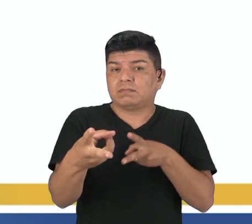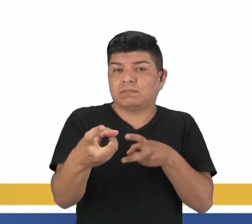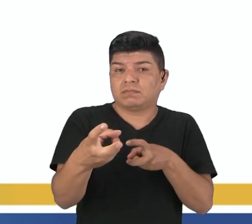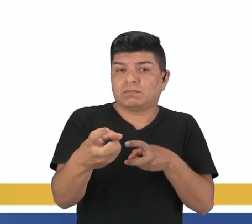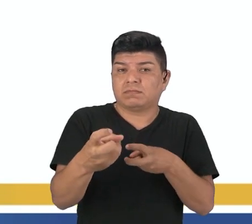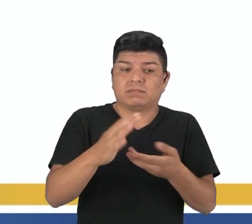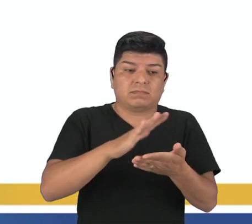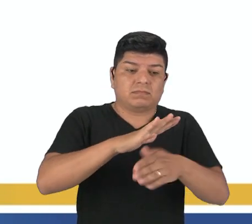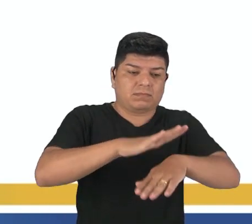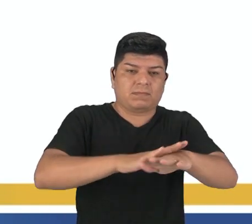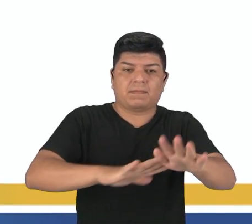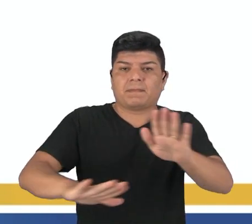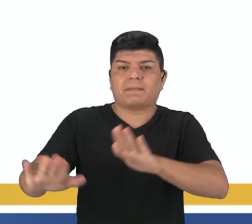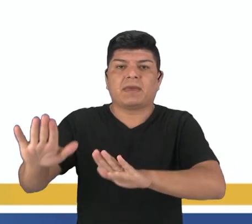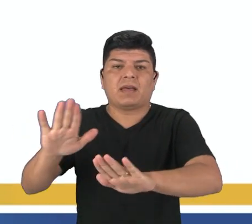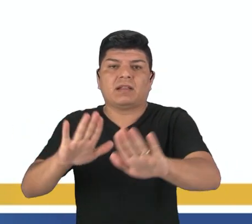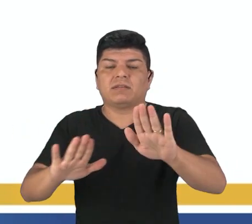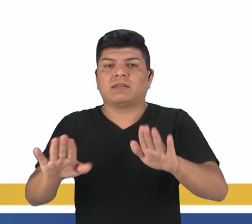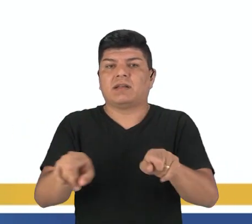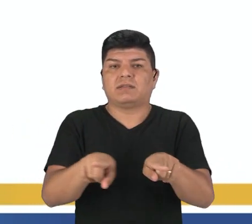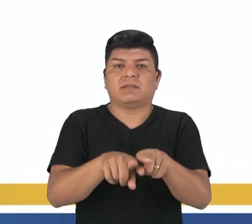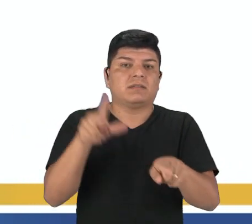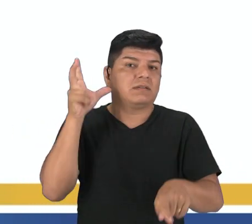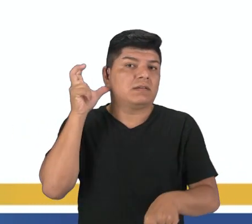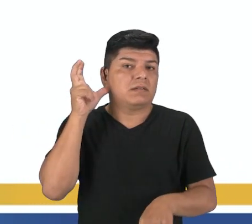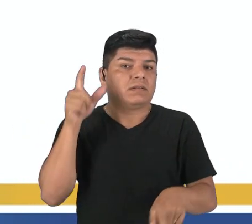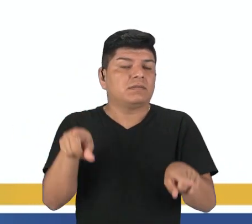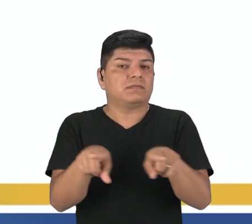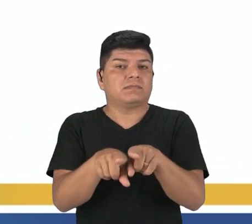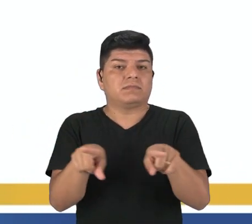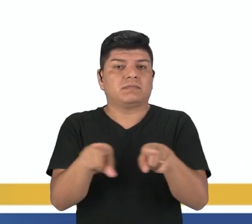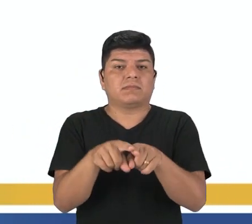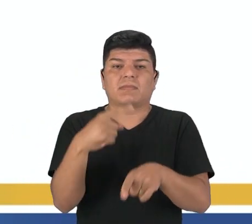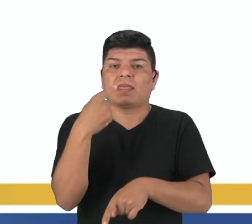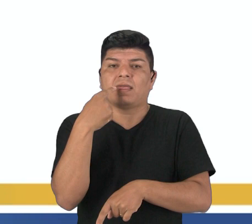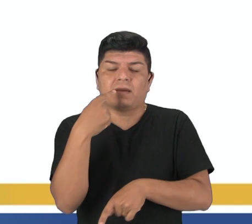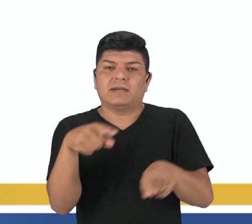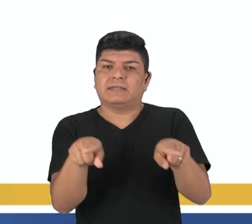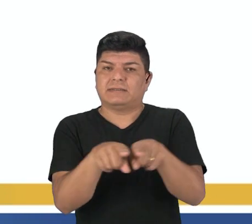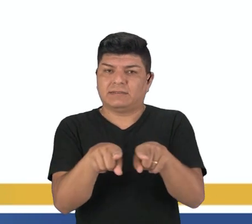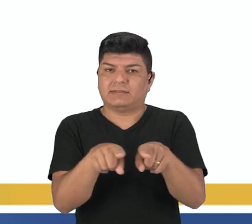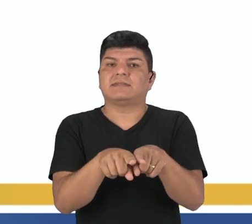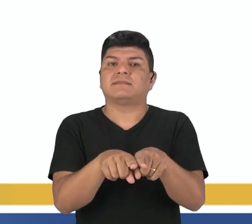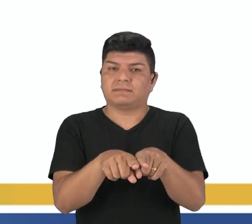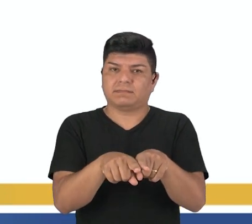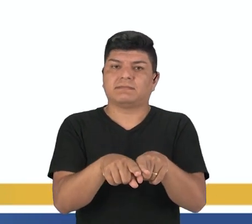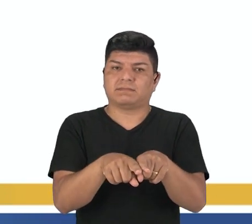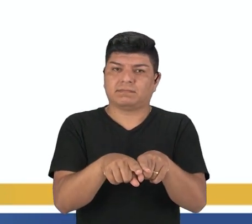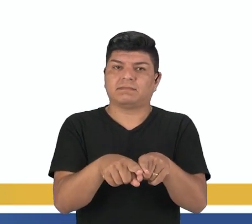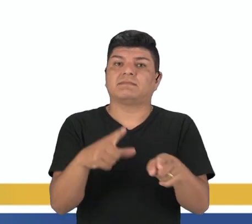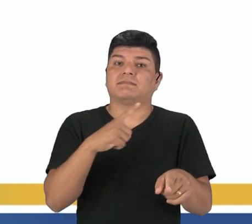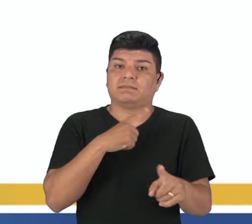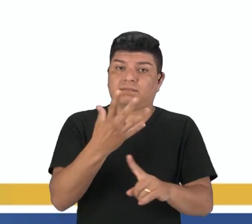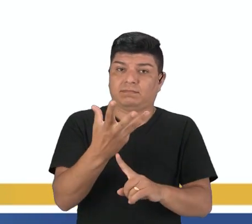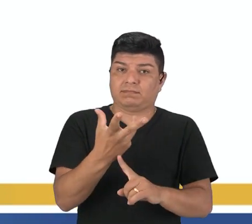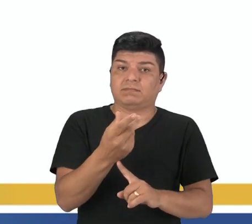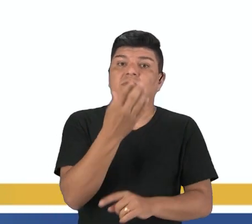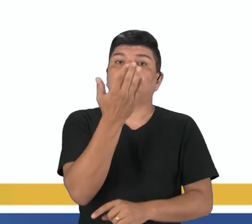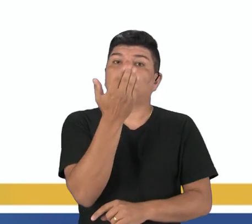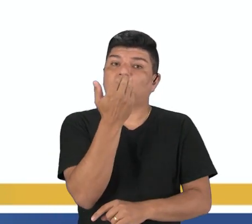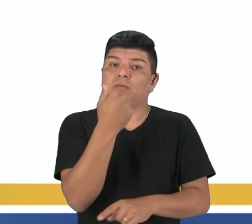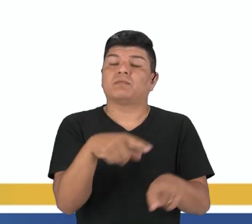pelo tato, pela audição e até mesmo pelo paladar. Isso mesmo, sabia que tem arte